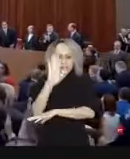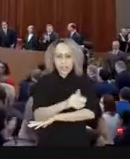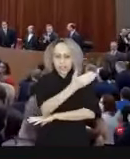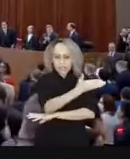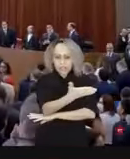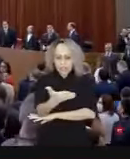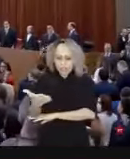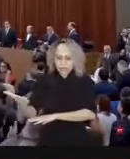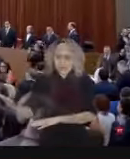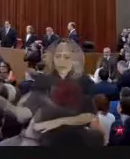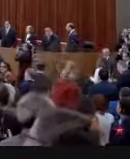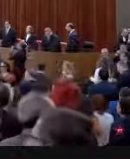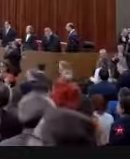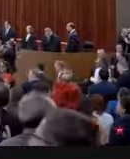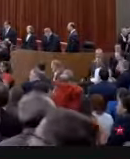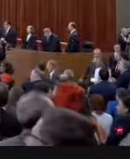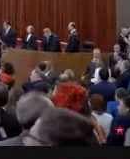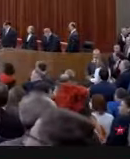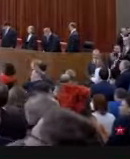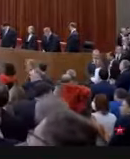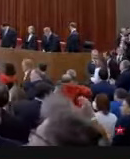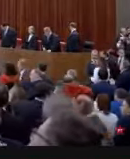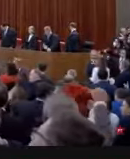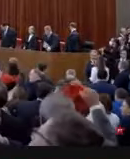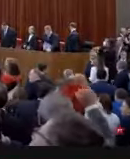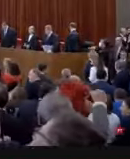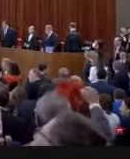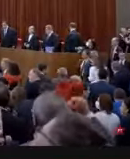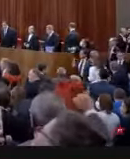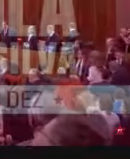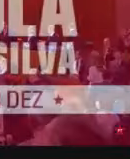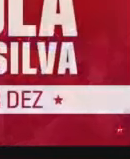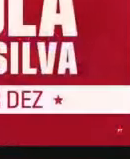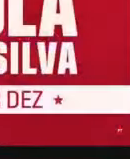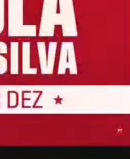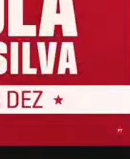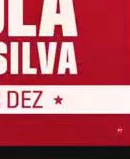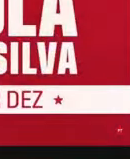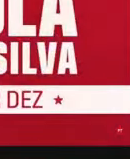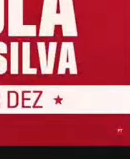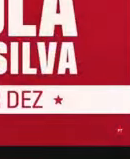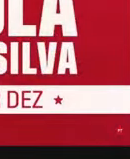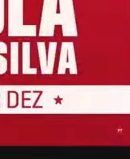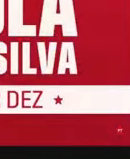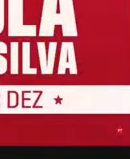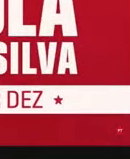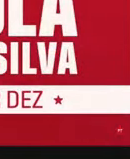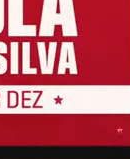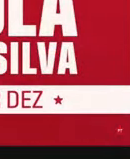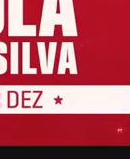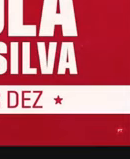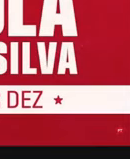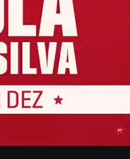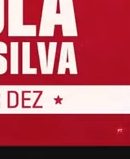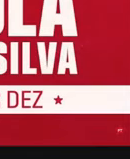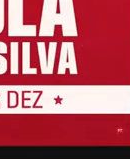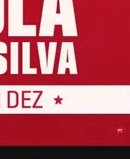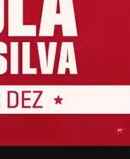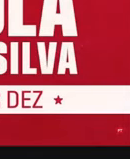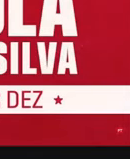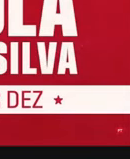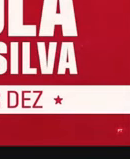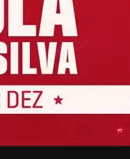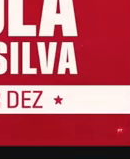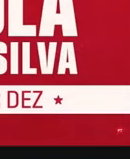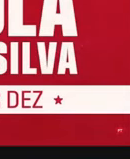encerrada a sessão, a solenidade de... diplomação do